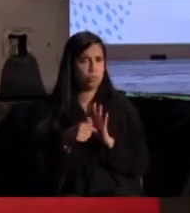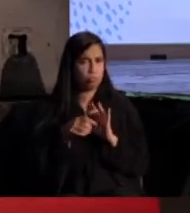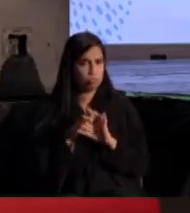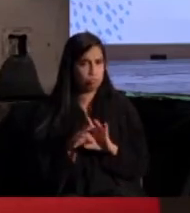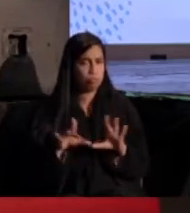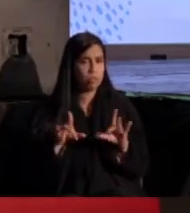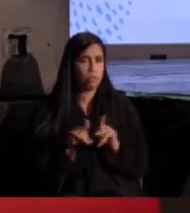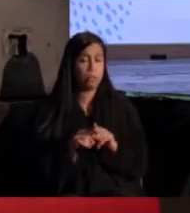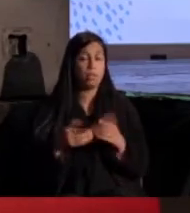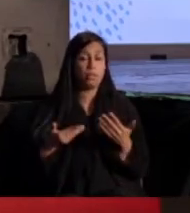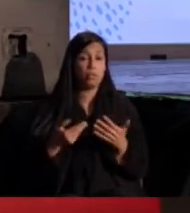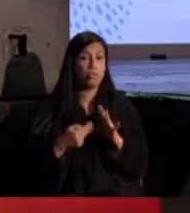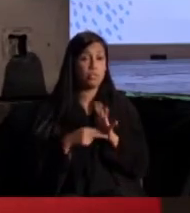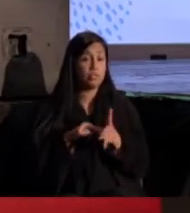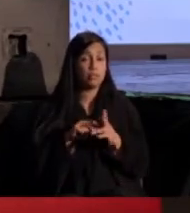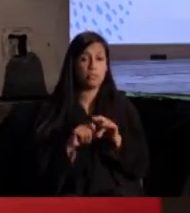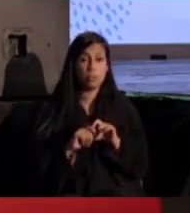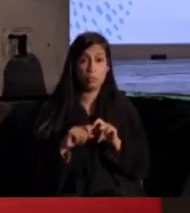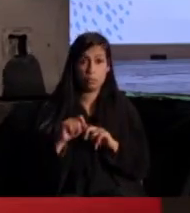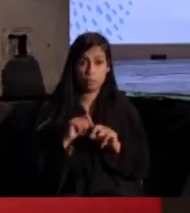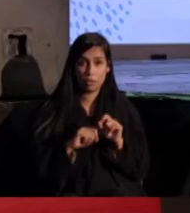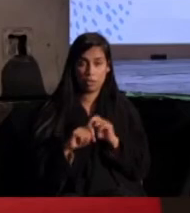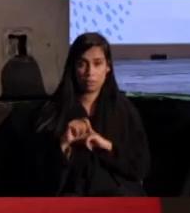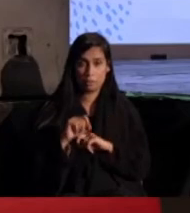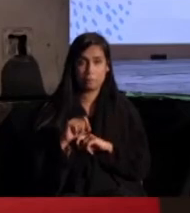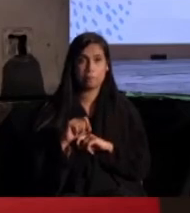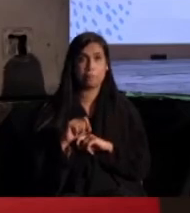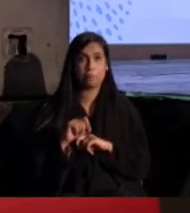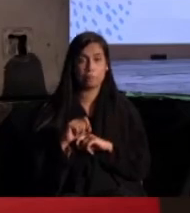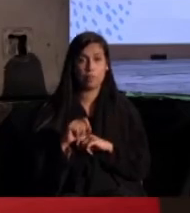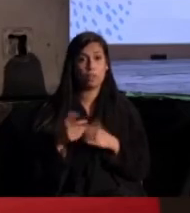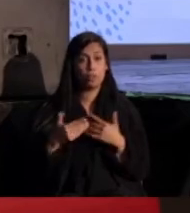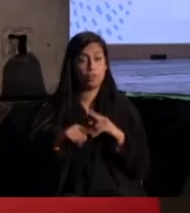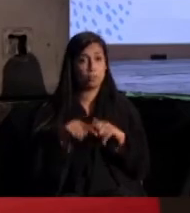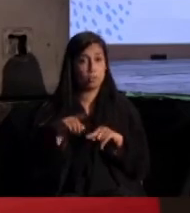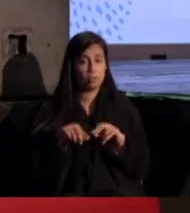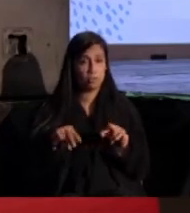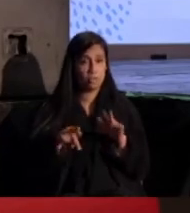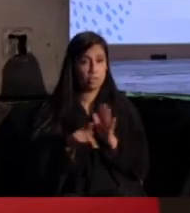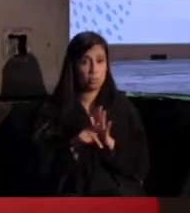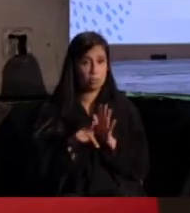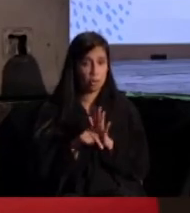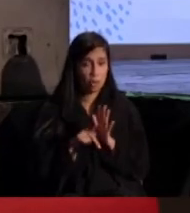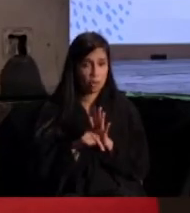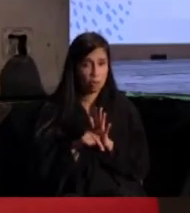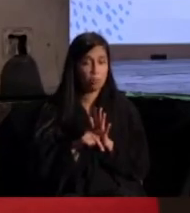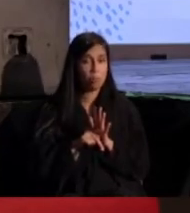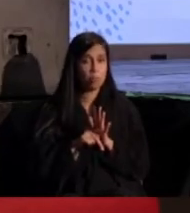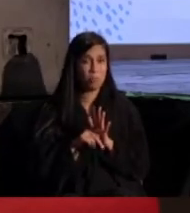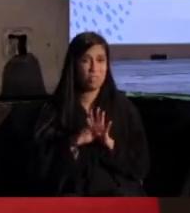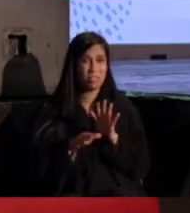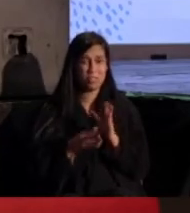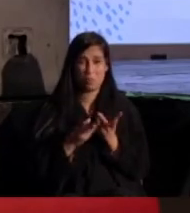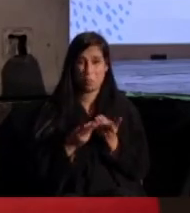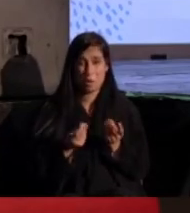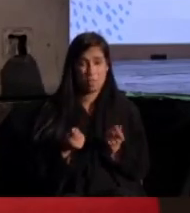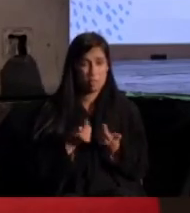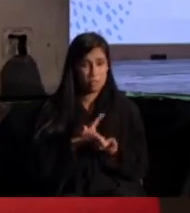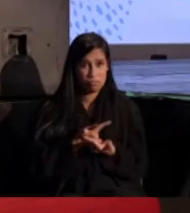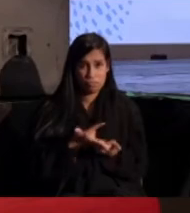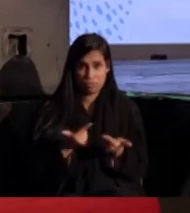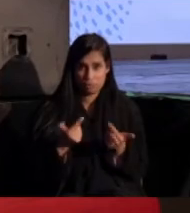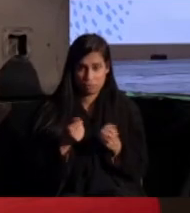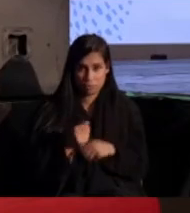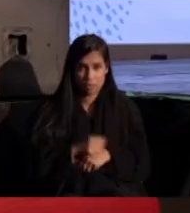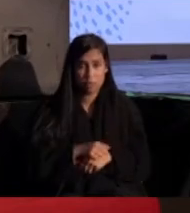também aqui eu ter uma linha de produtos industrializados de baixíssima qualidade, do ponto de